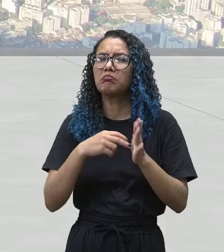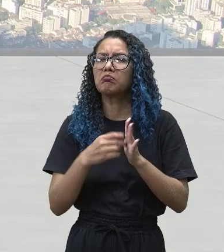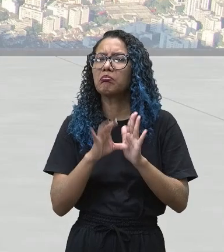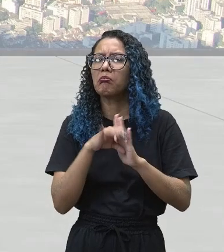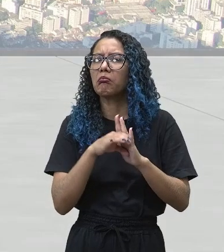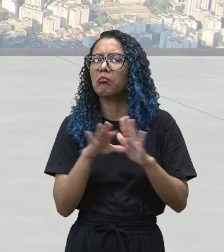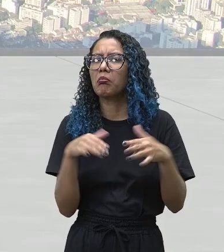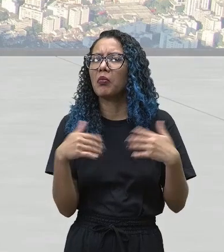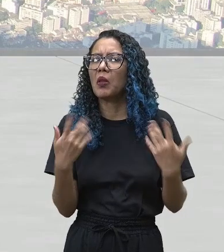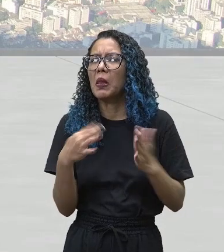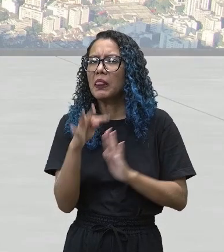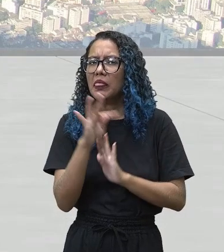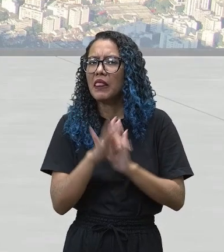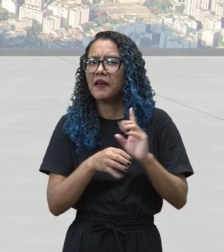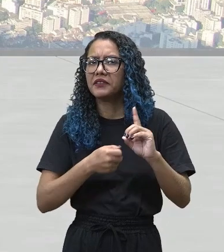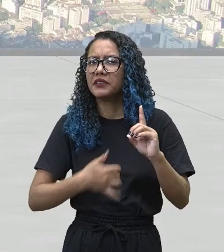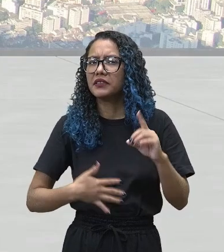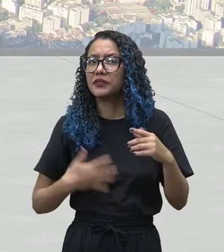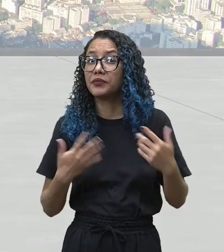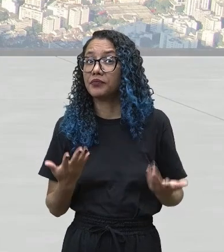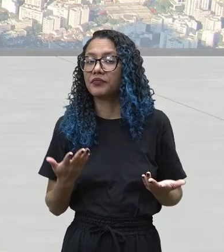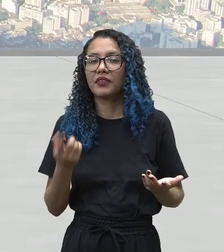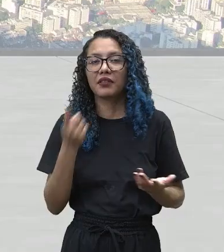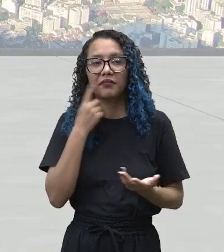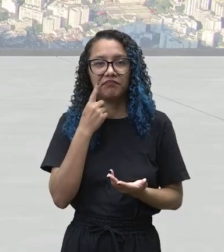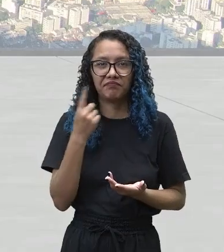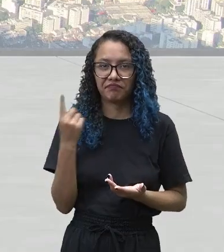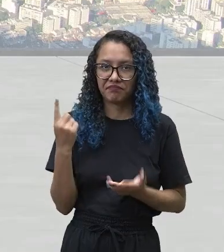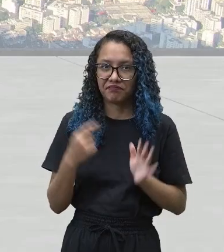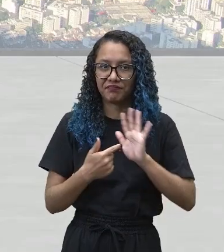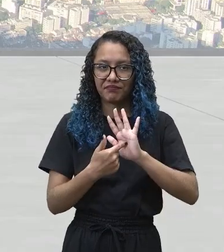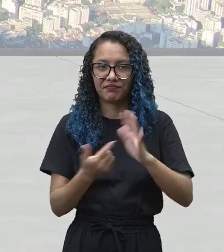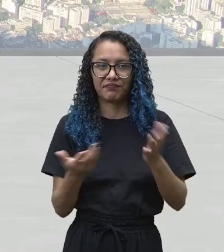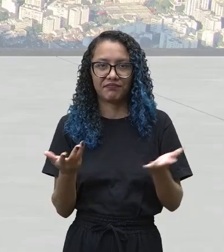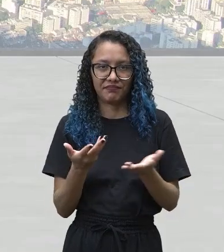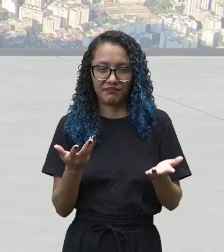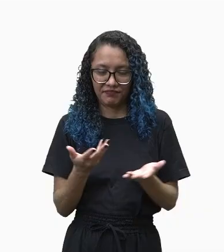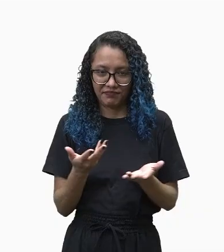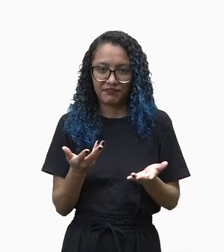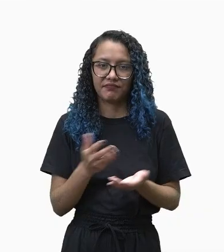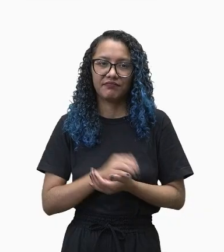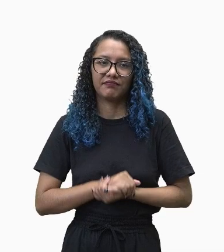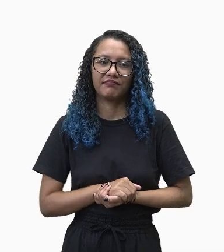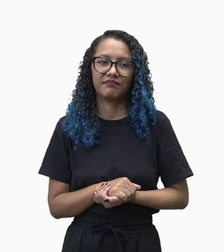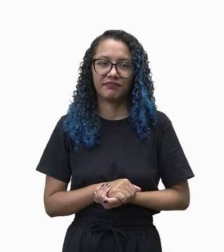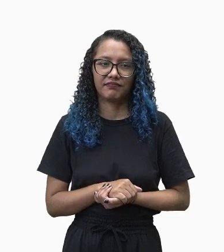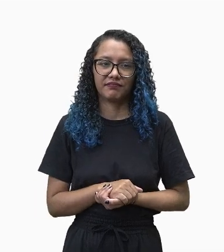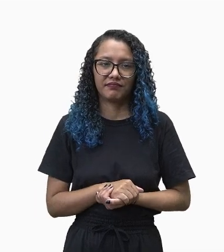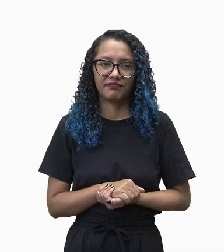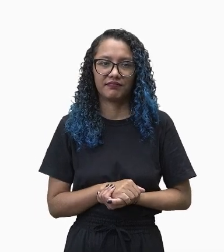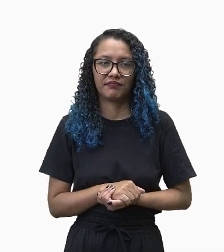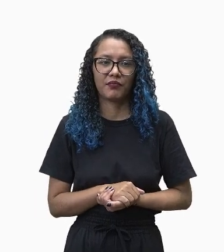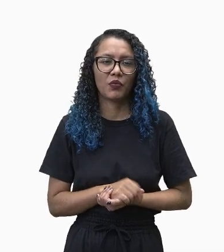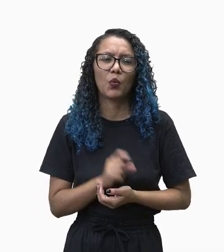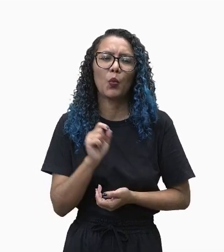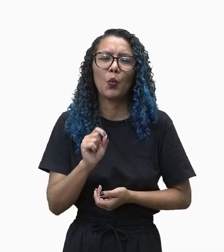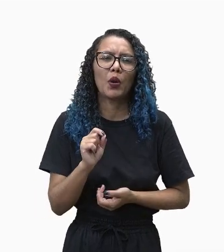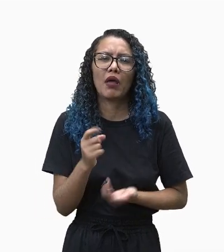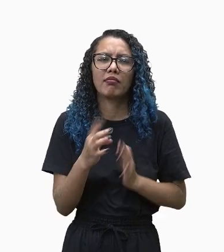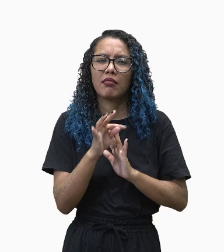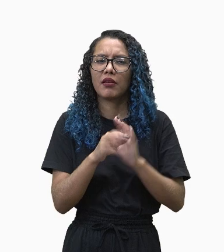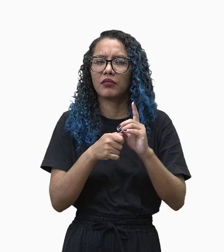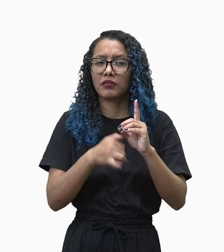texto descritivo? Vamos começar a ver. Então, o texto descritivo é um tipo